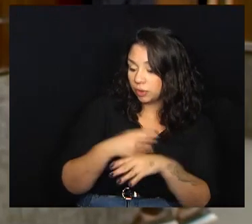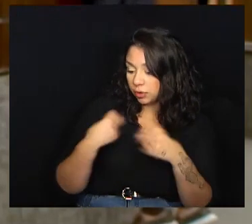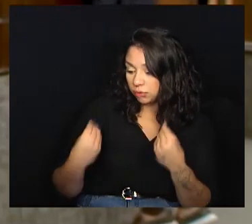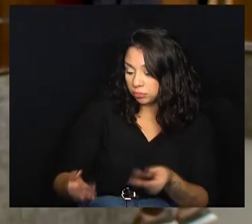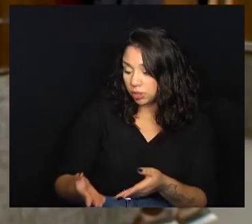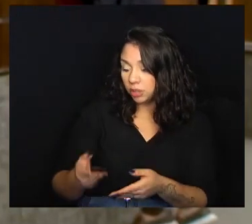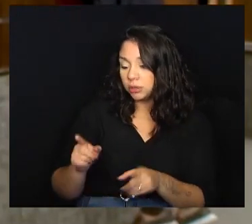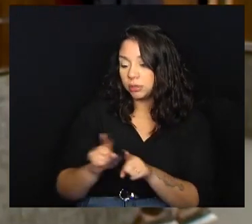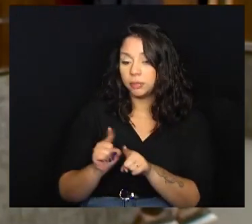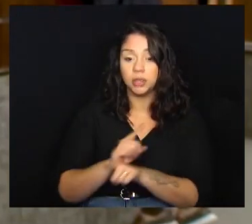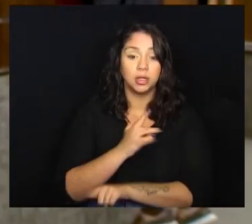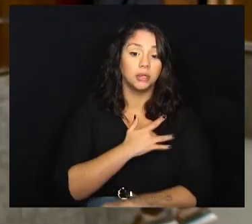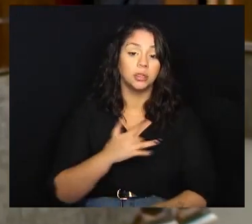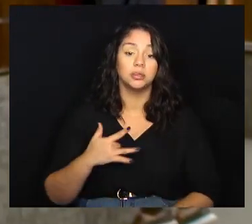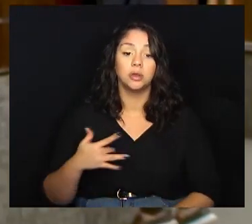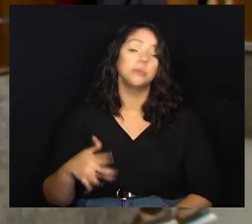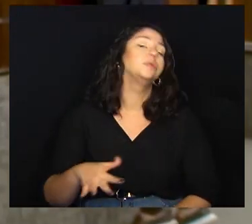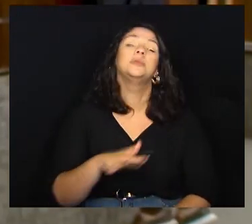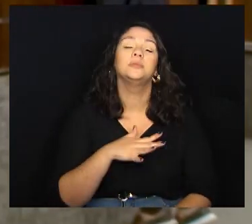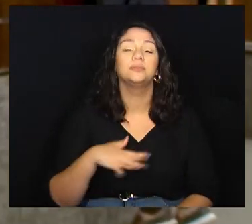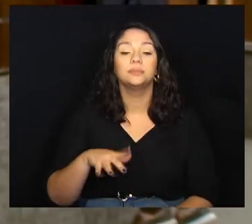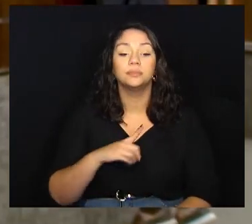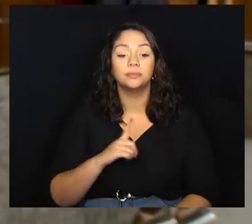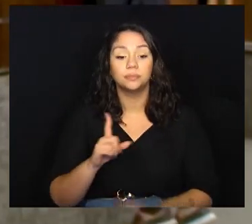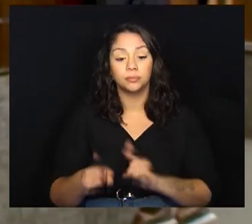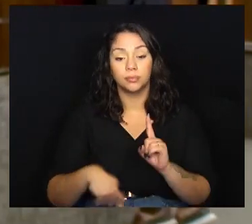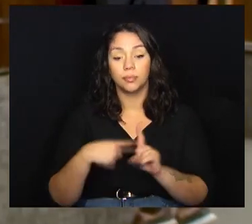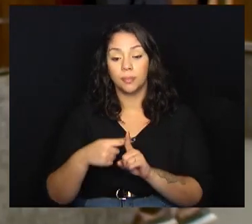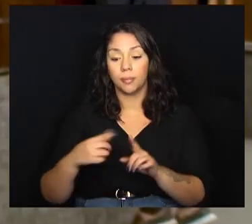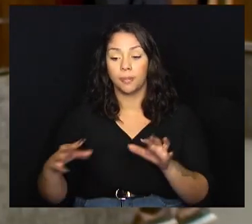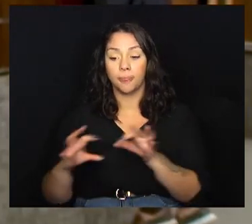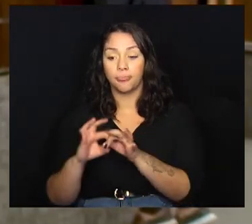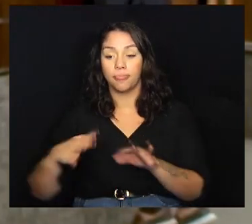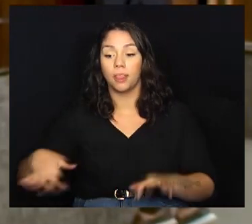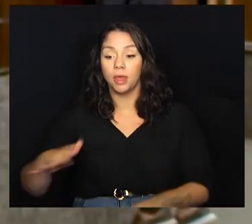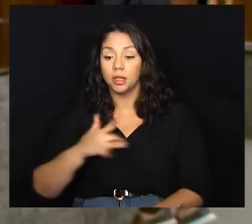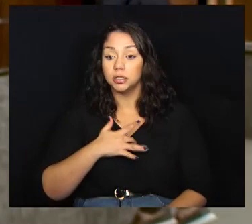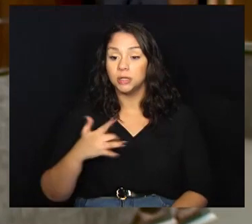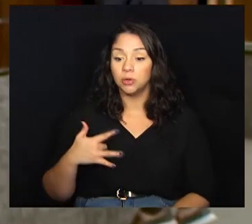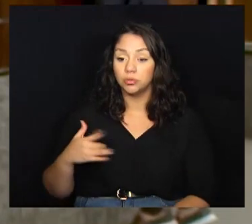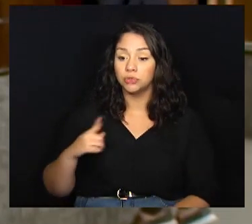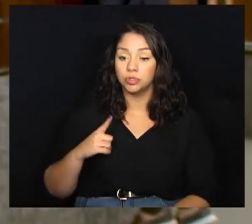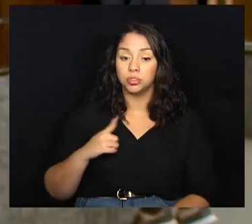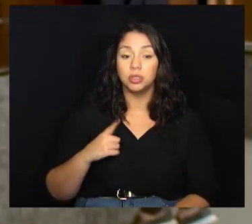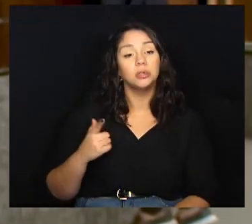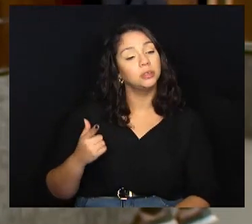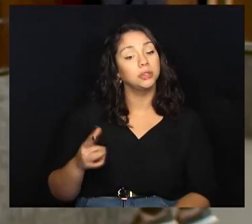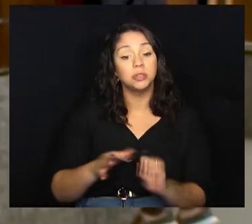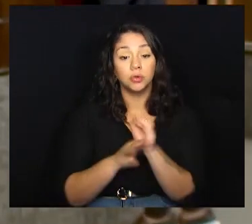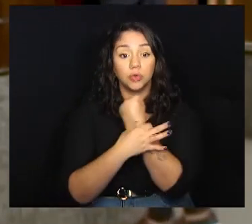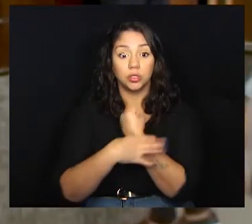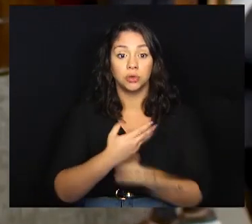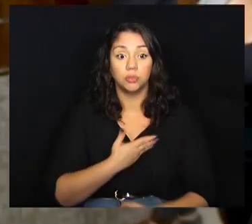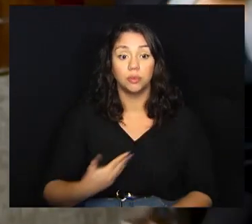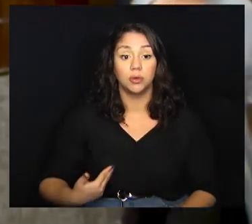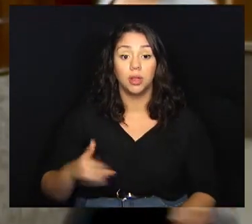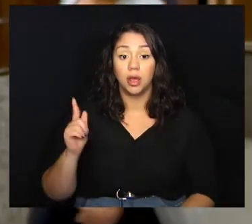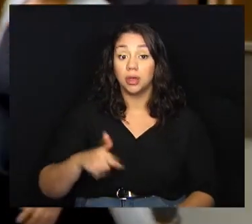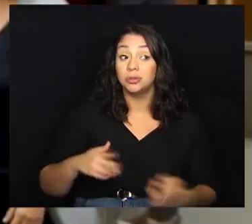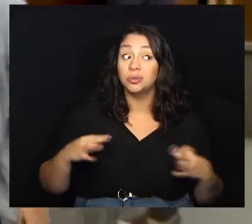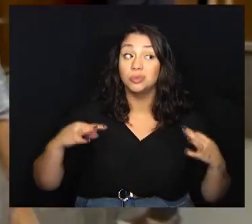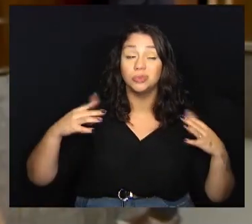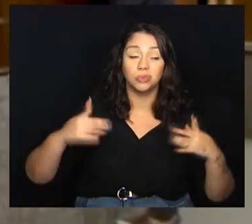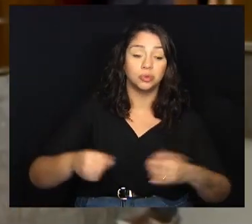da saúde, a juntar eles na questão da saúde para passar ali. Então, segurança pública, tudo envolve todos os órgãos. E